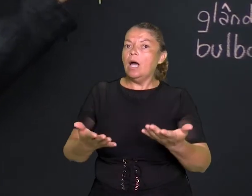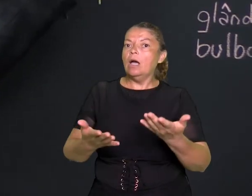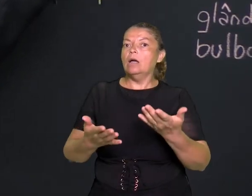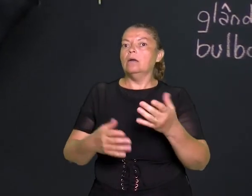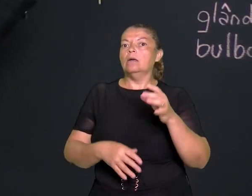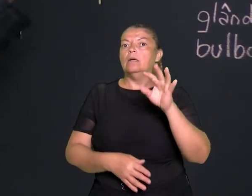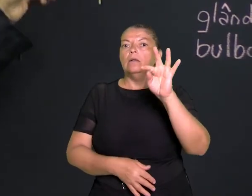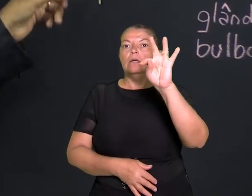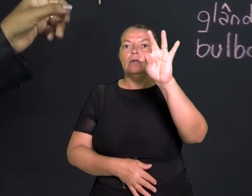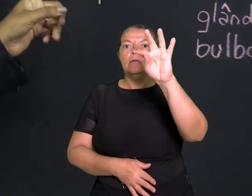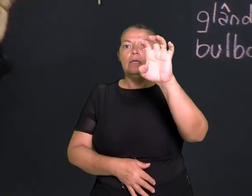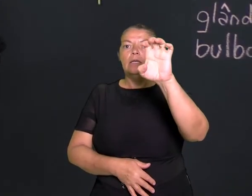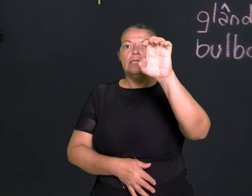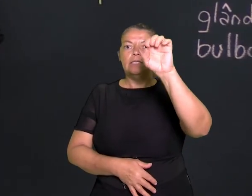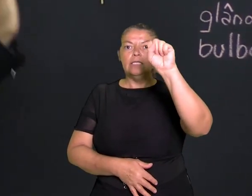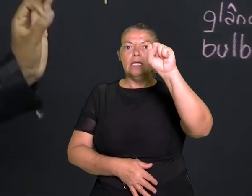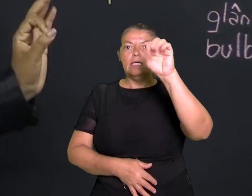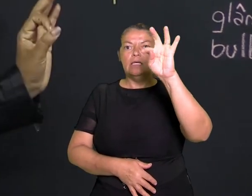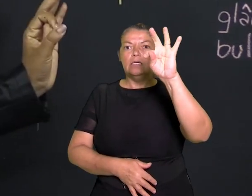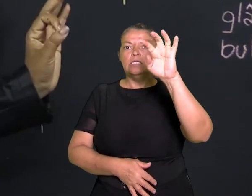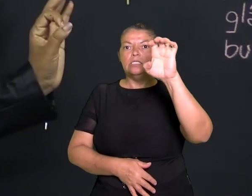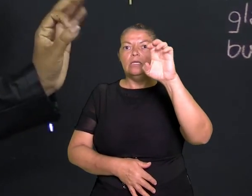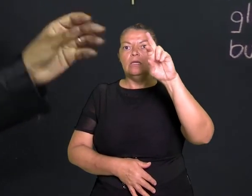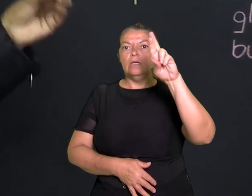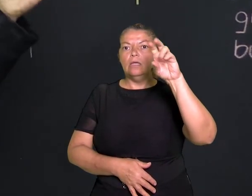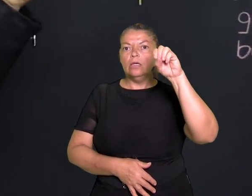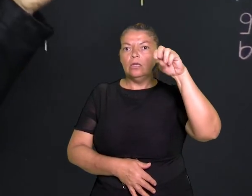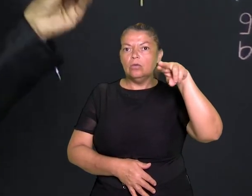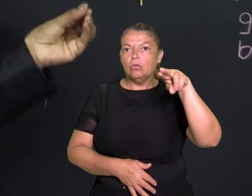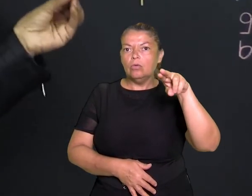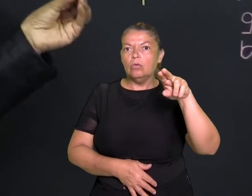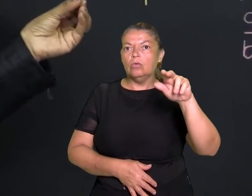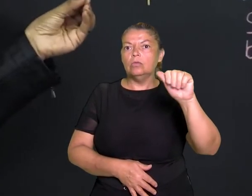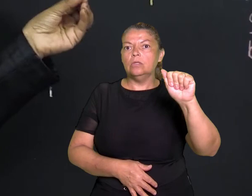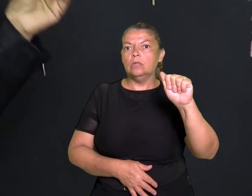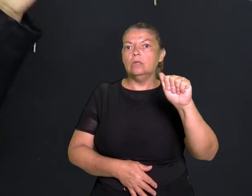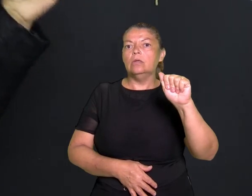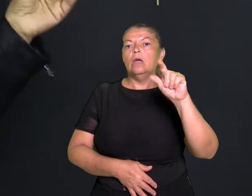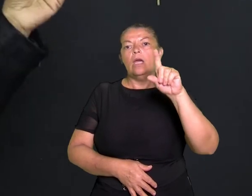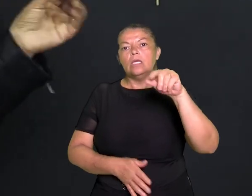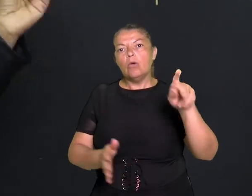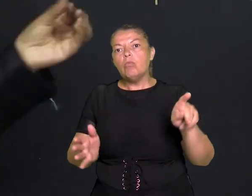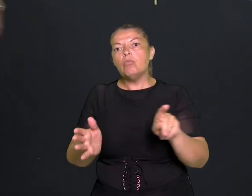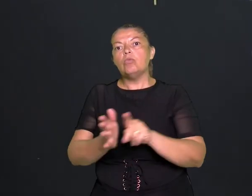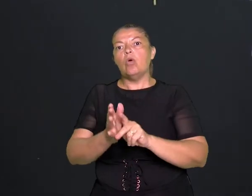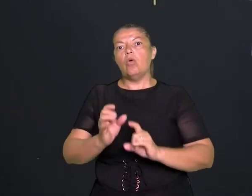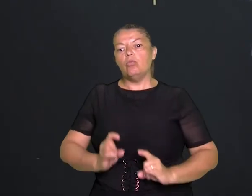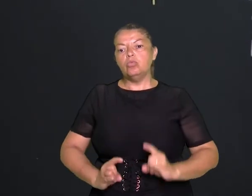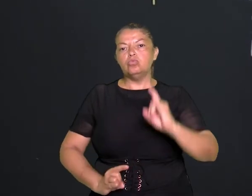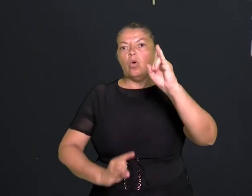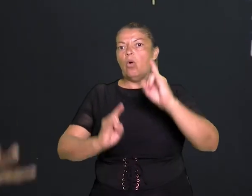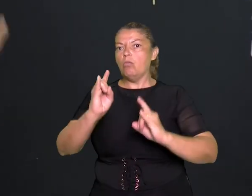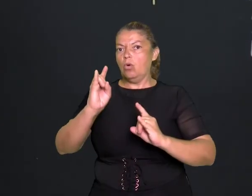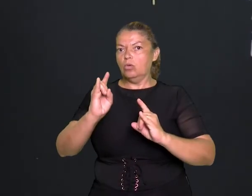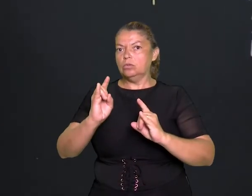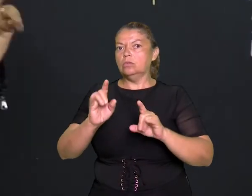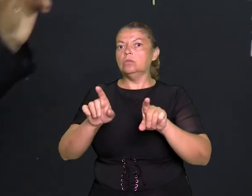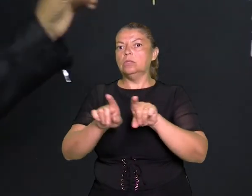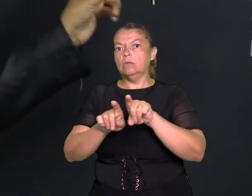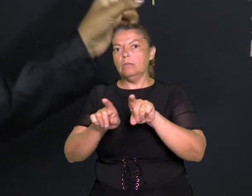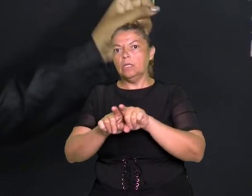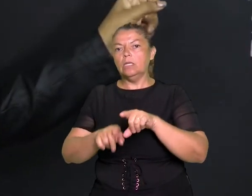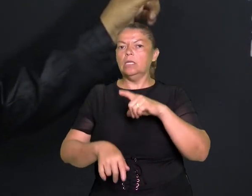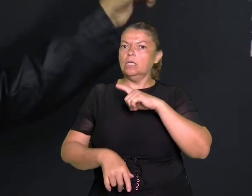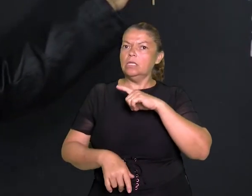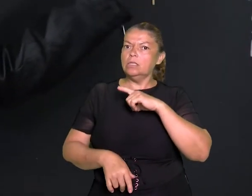A testosterona, que é o hormônio, continua sendo produzido e, como todo hormônio, ele é liberado no sangue.